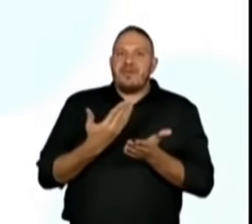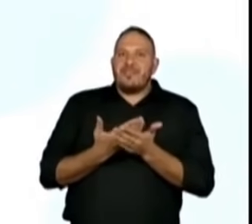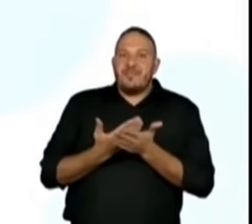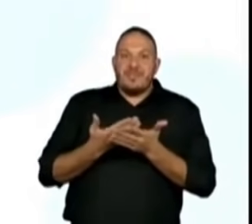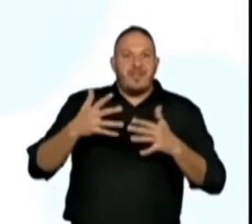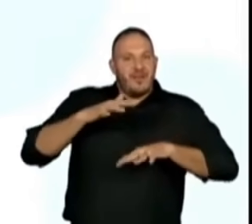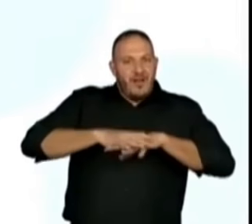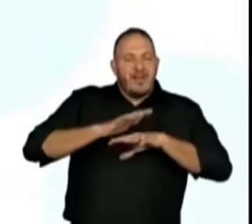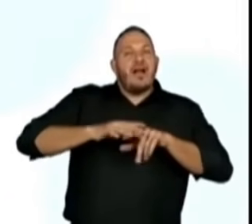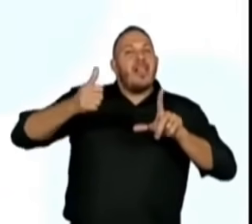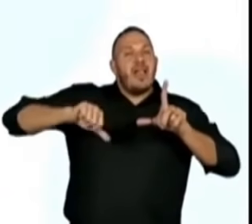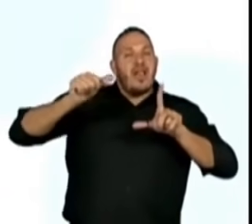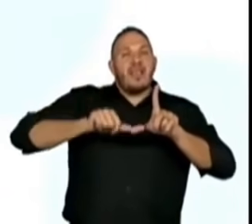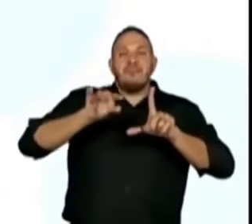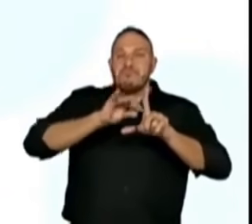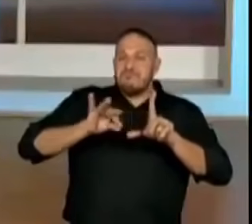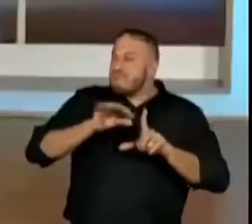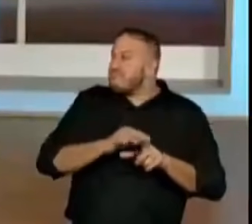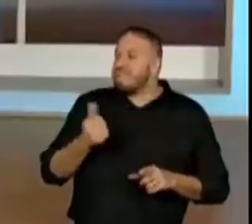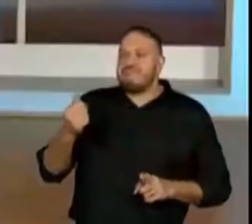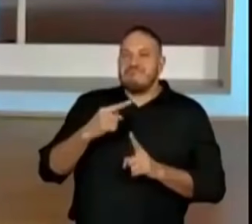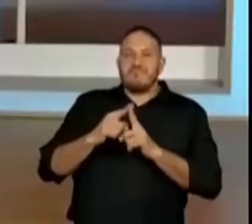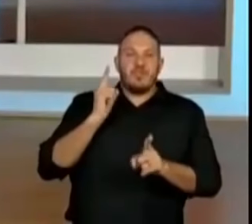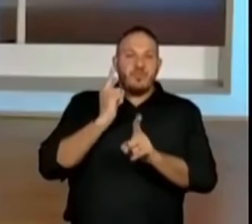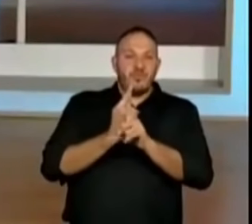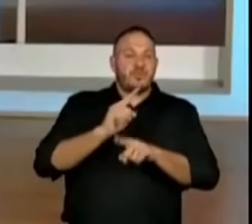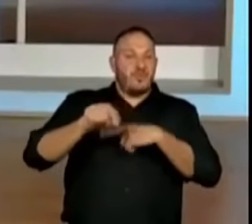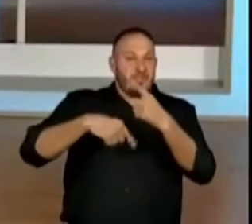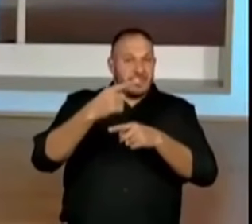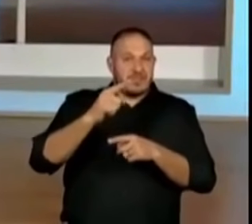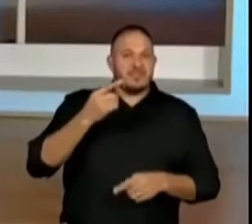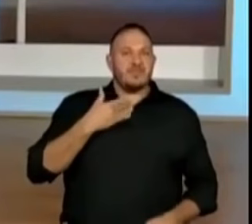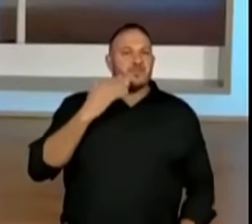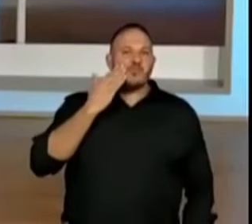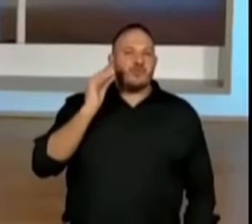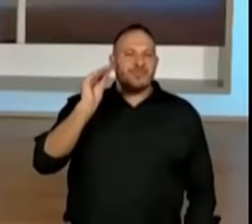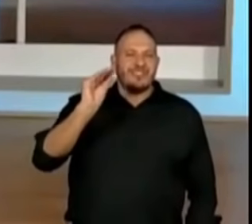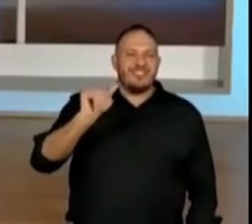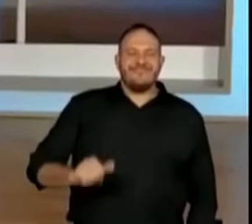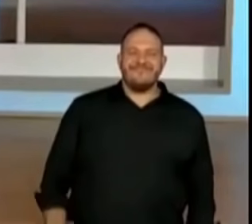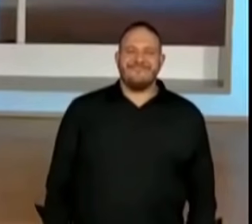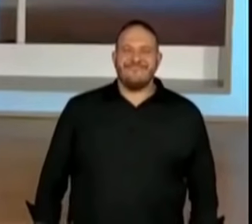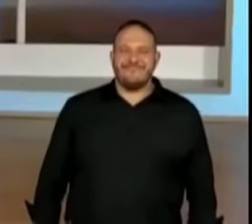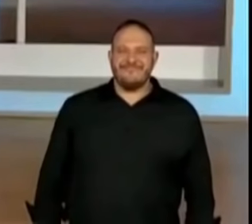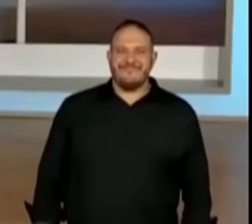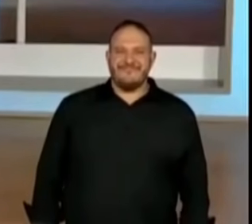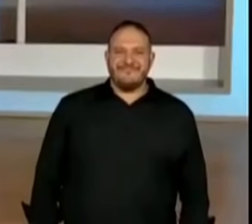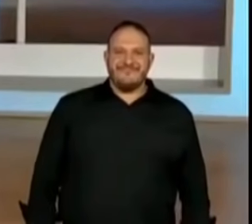avalia positivamente. Vejo vocês daqui a pouquinho. Beijão. Tchau, tchau.